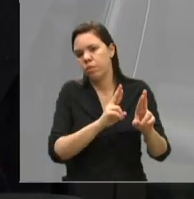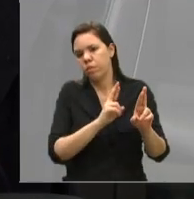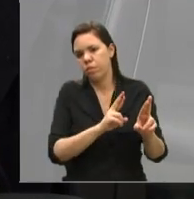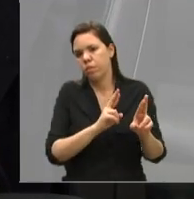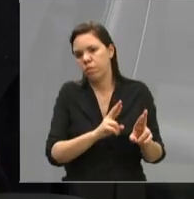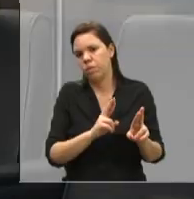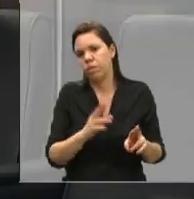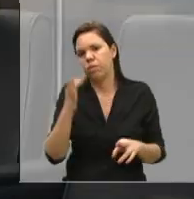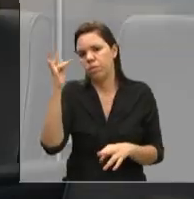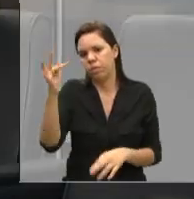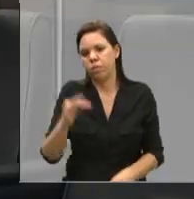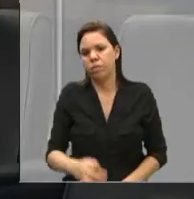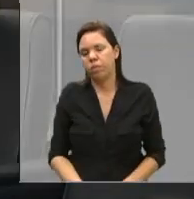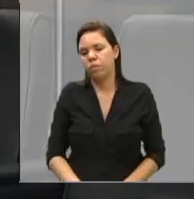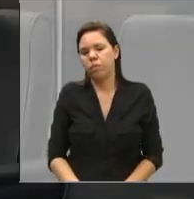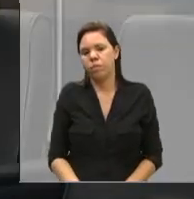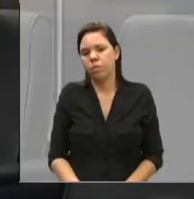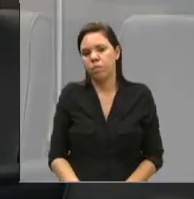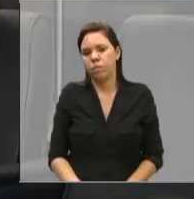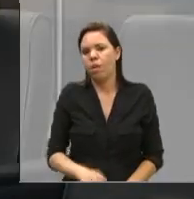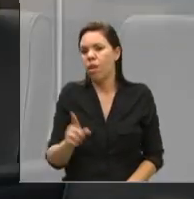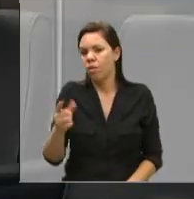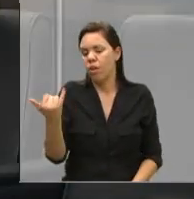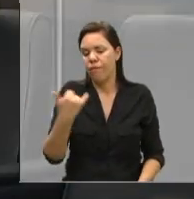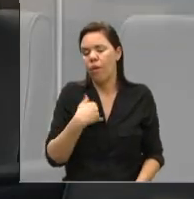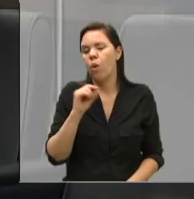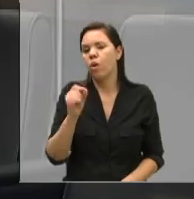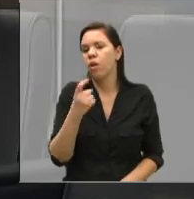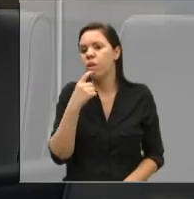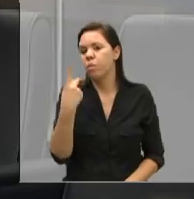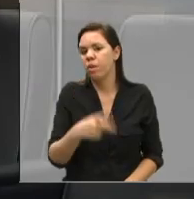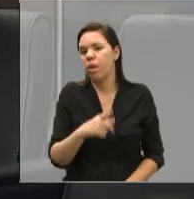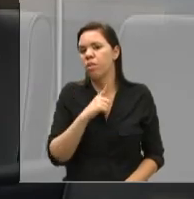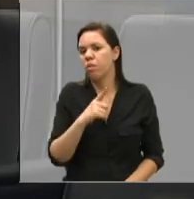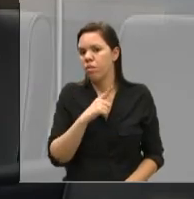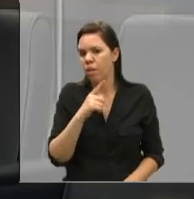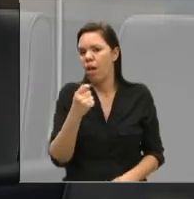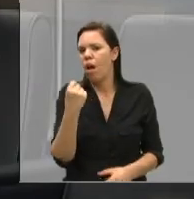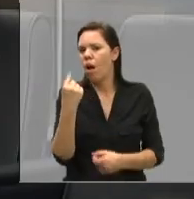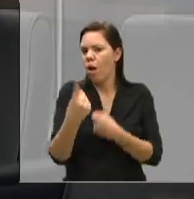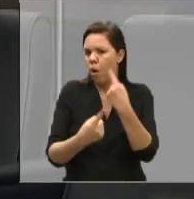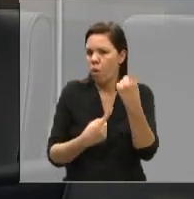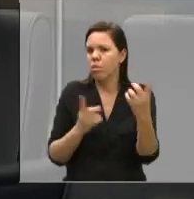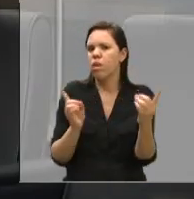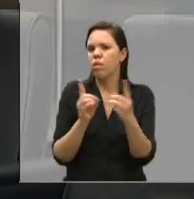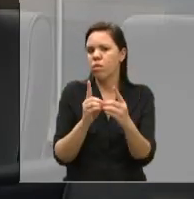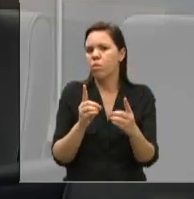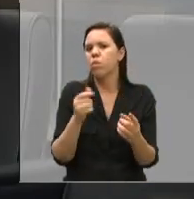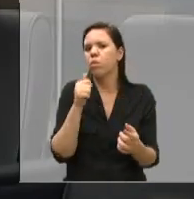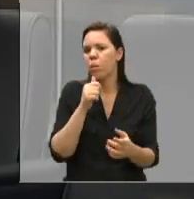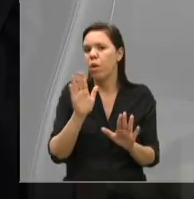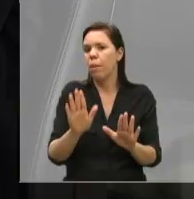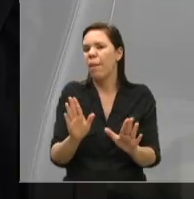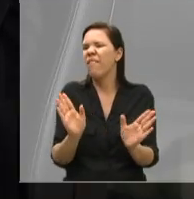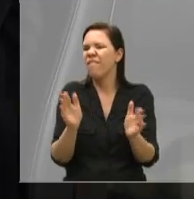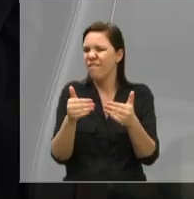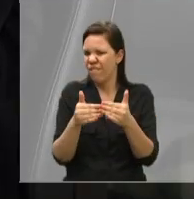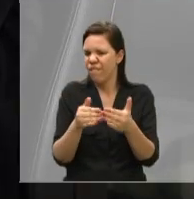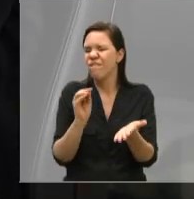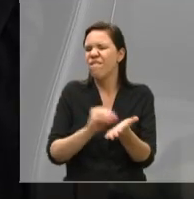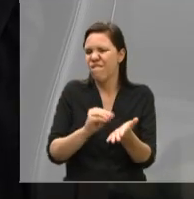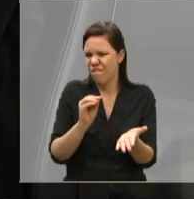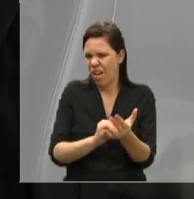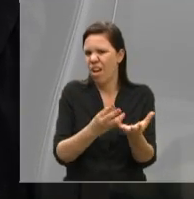do futuro. Vereadora, a senhora falou que Campinas tem alguns serviços aí voltados para a mulher, mas ainda falta muito?